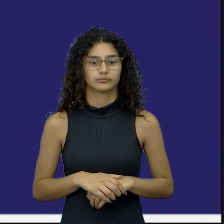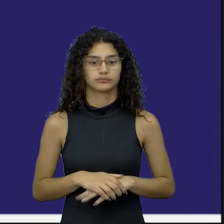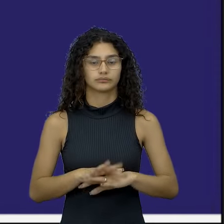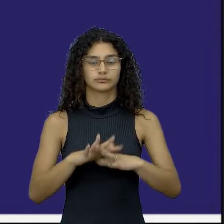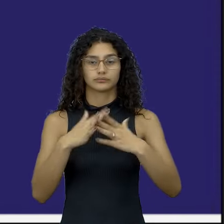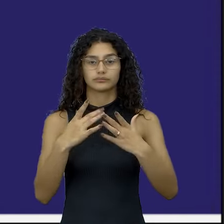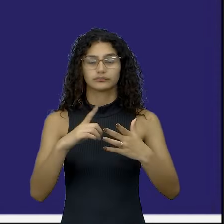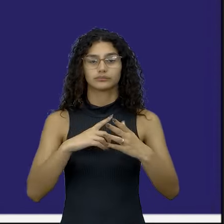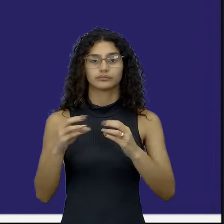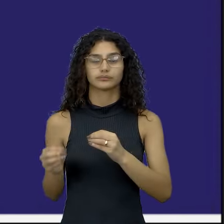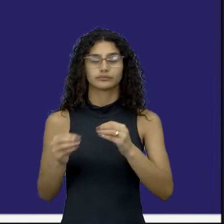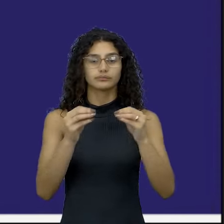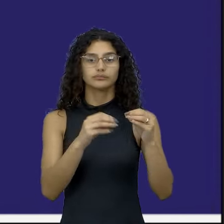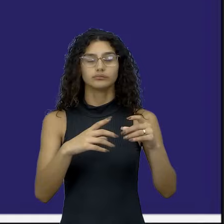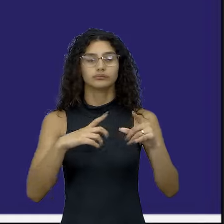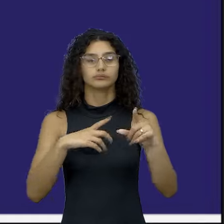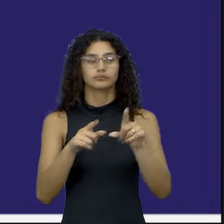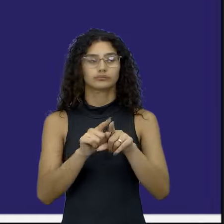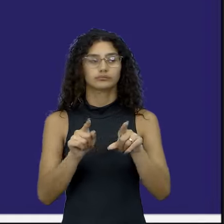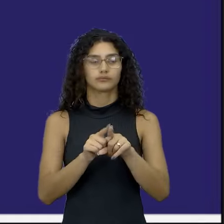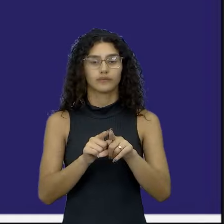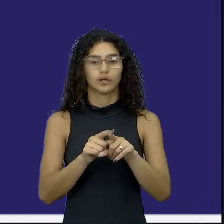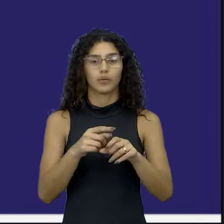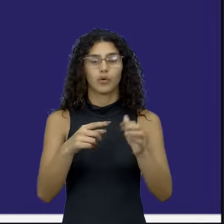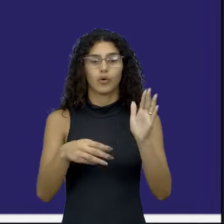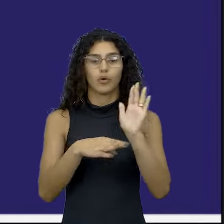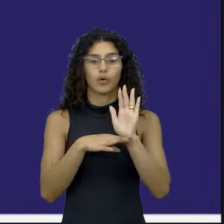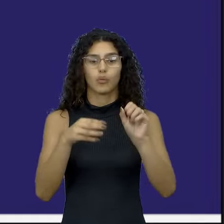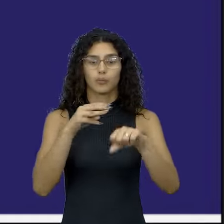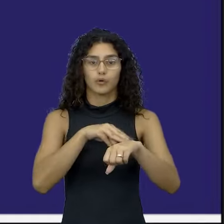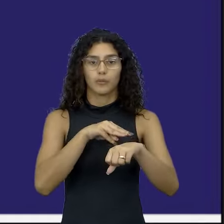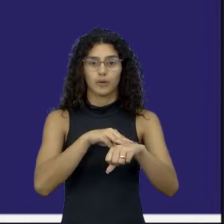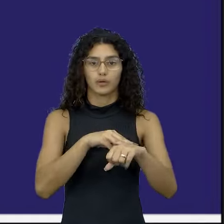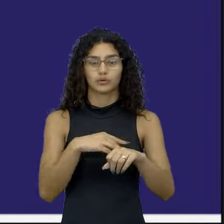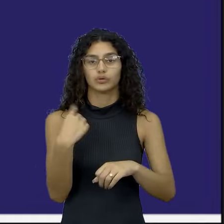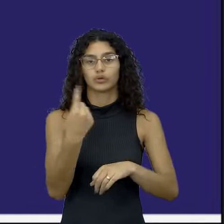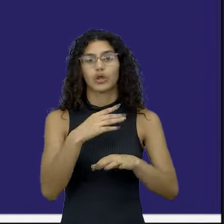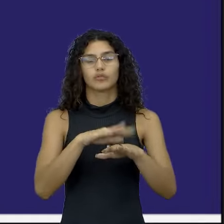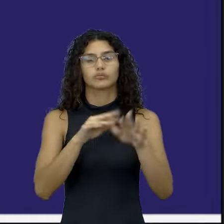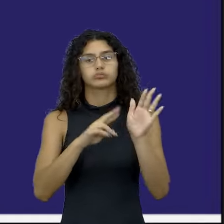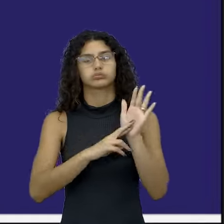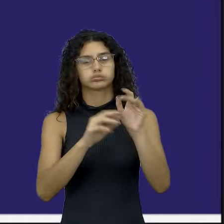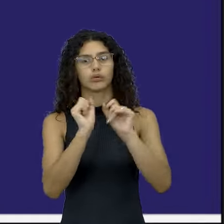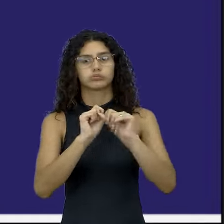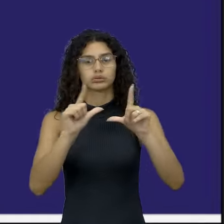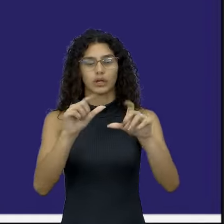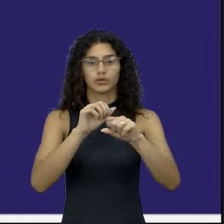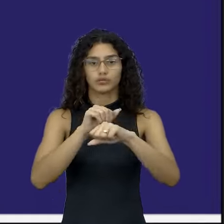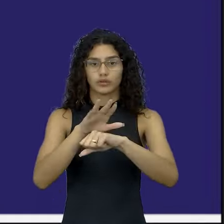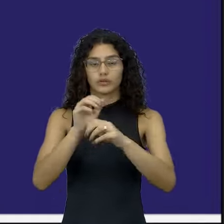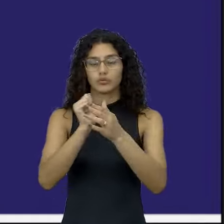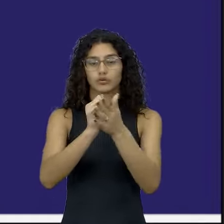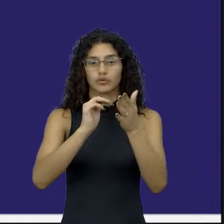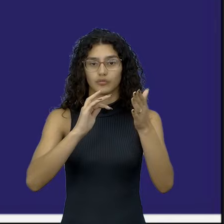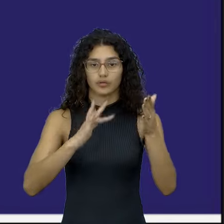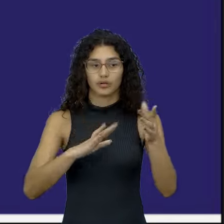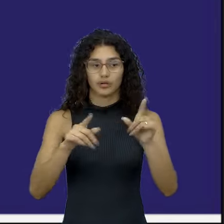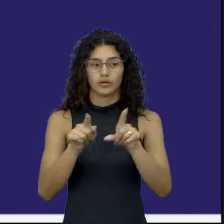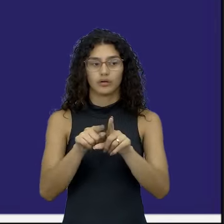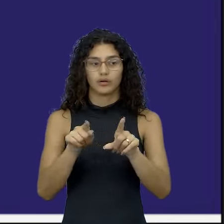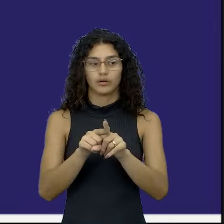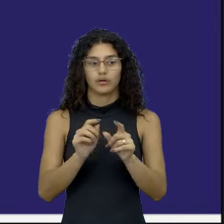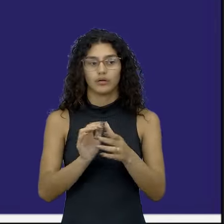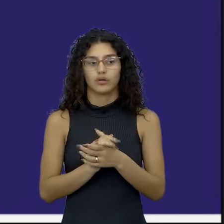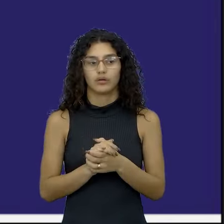E já nos encaminhamentos, né, então, para o terceiro e último momento do nosso encontro, nós vamos apontar algumas sugestões de atividades que podem